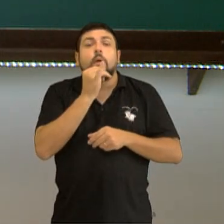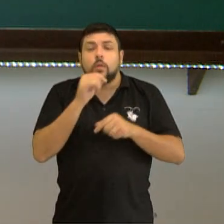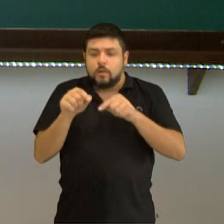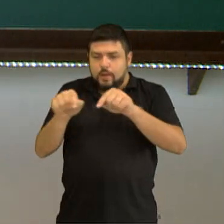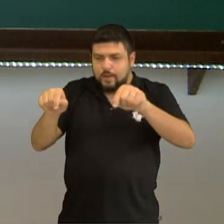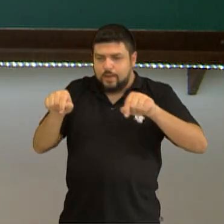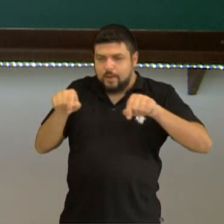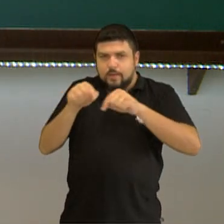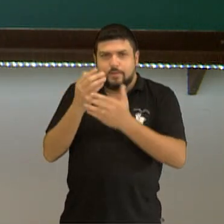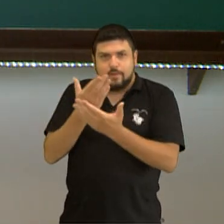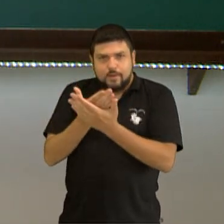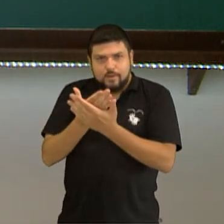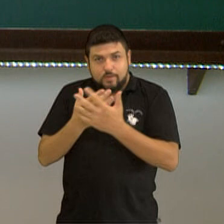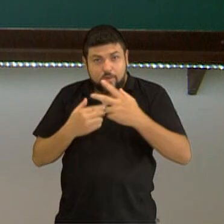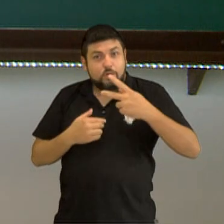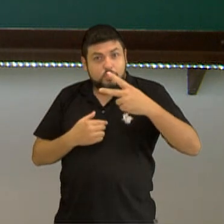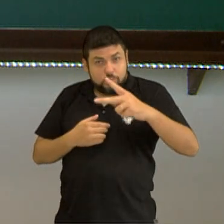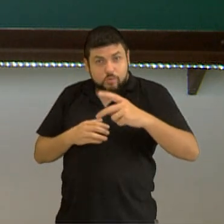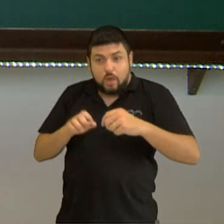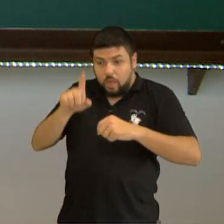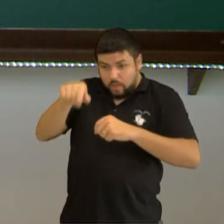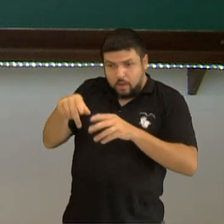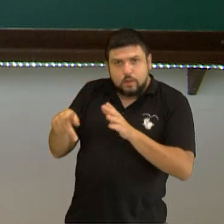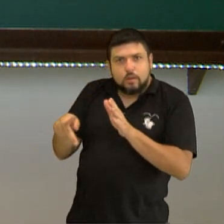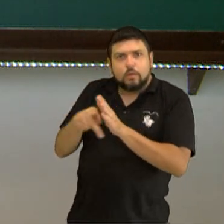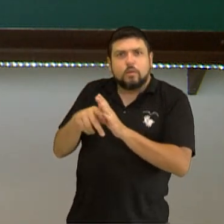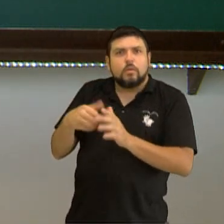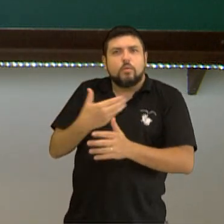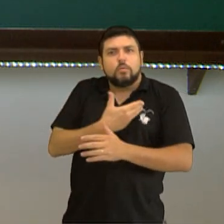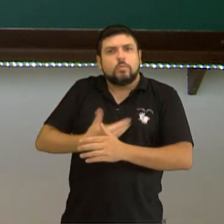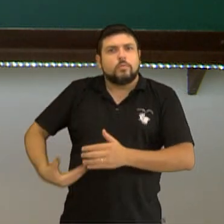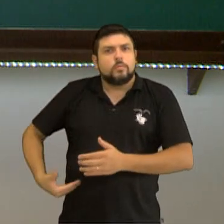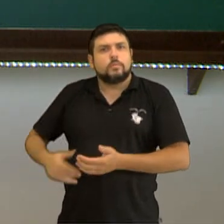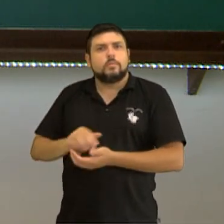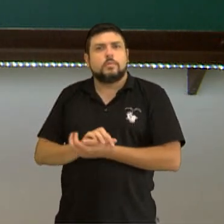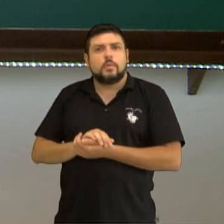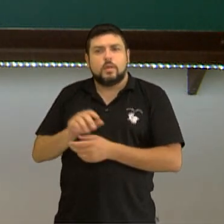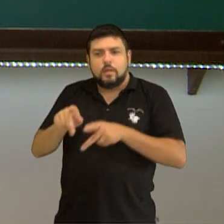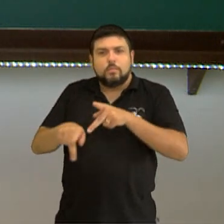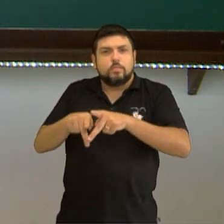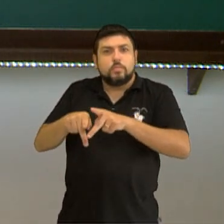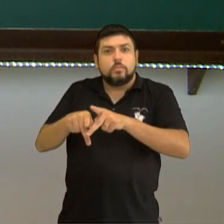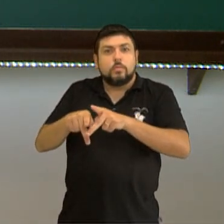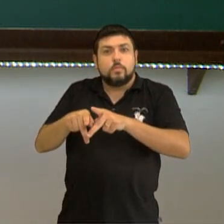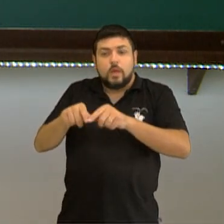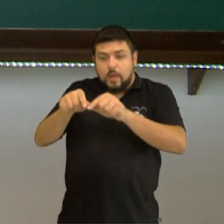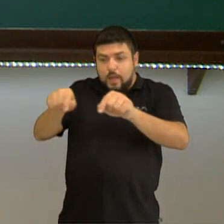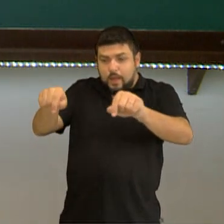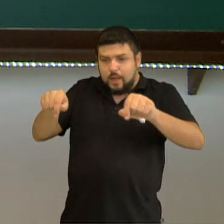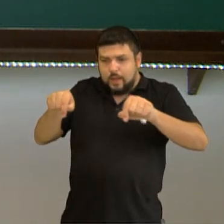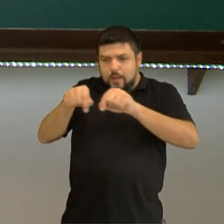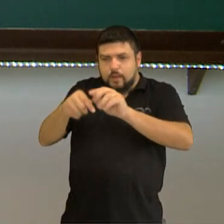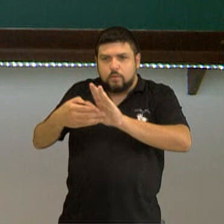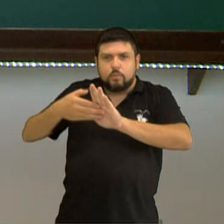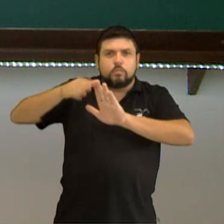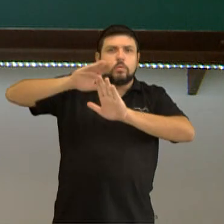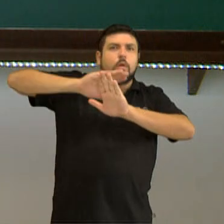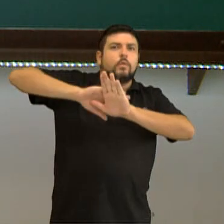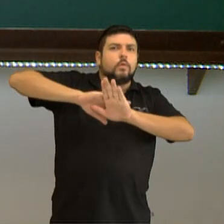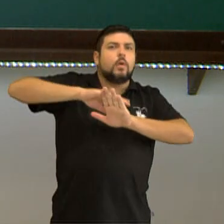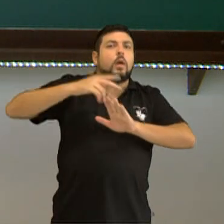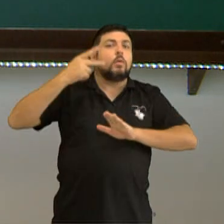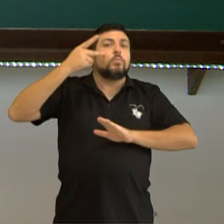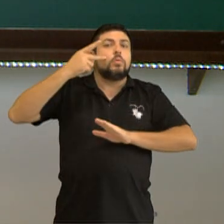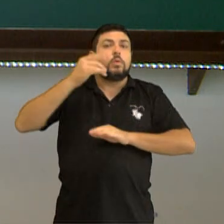querido, ela é um espaço público. Tem uma política por trás dela, desde a cor da carteira,